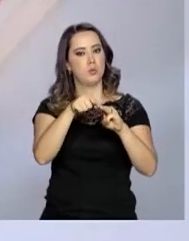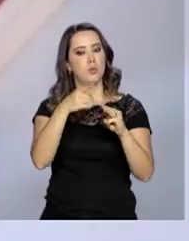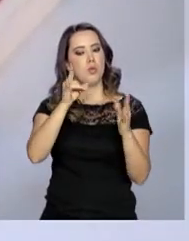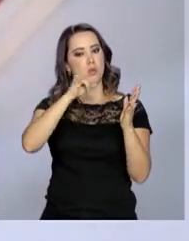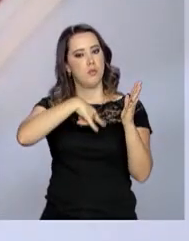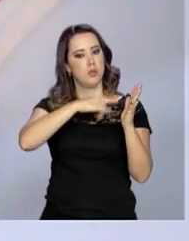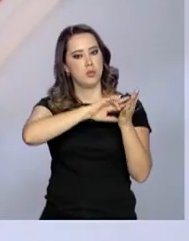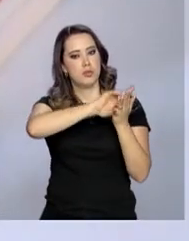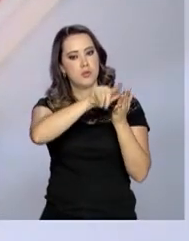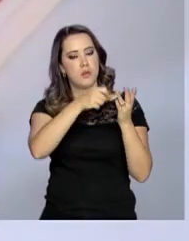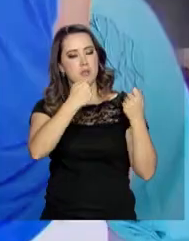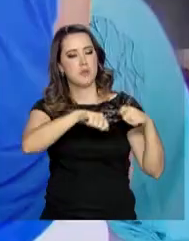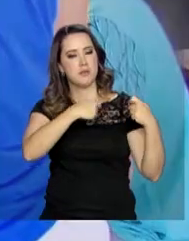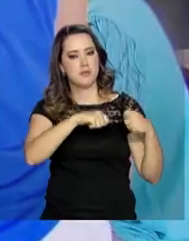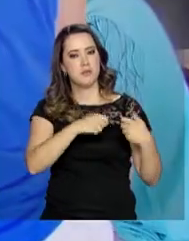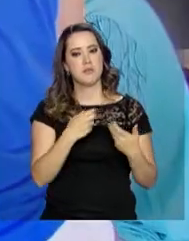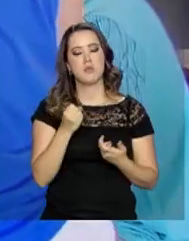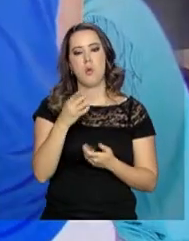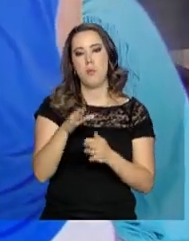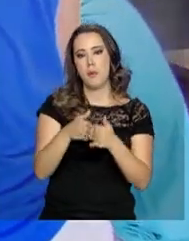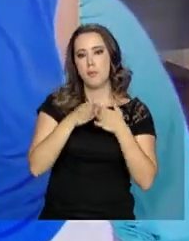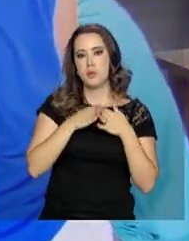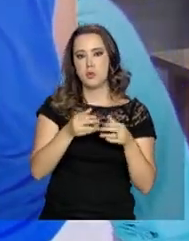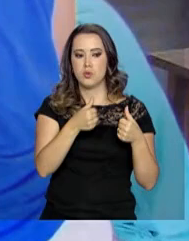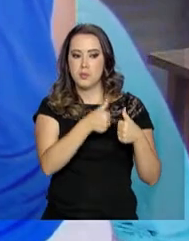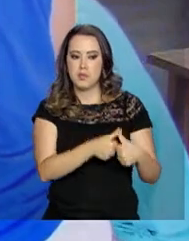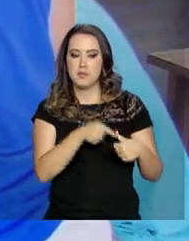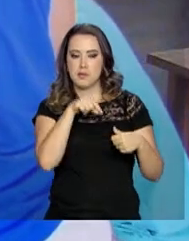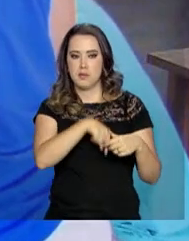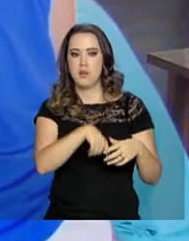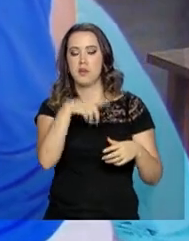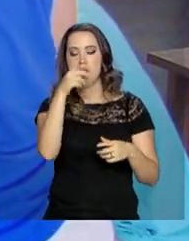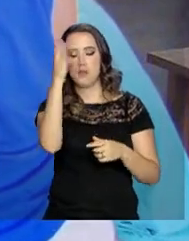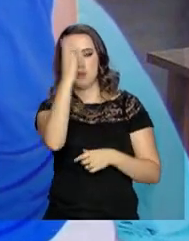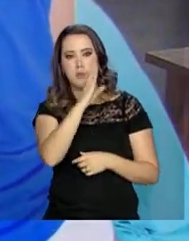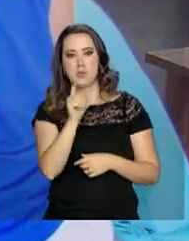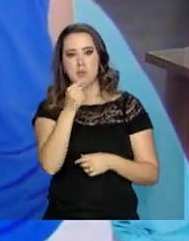providenciam os atos necessários ou para o pedido de residência temporária ou de refúgio.